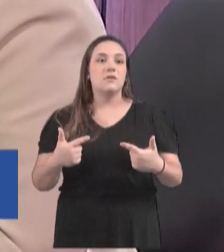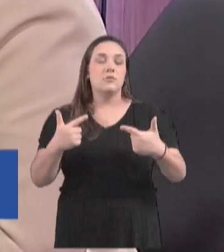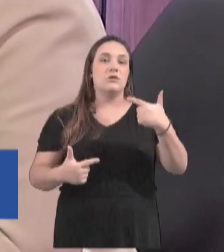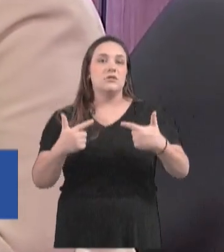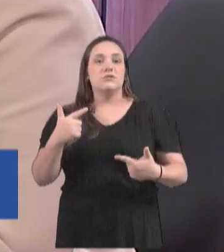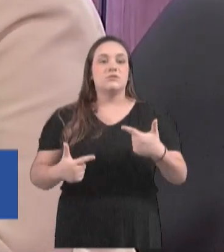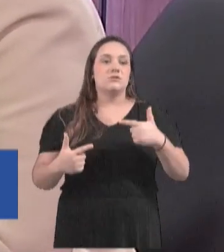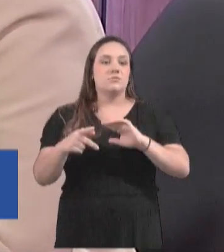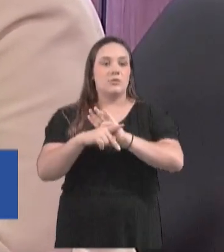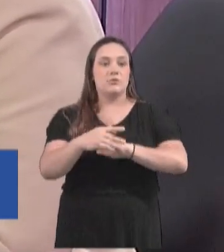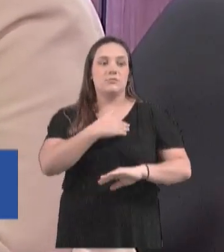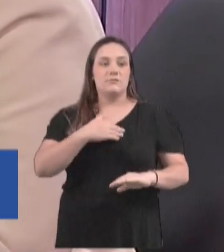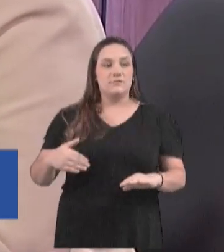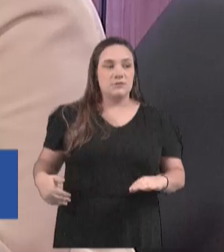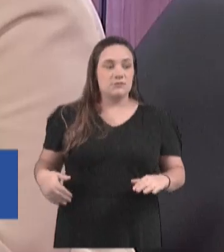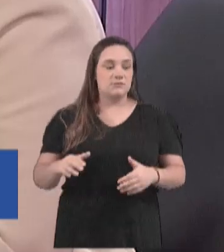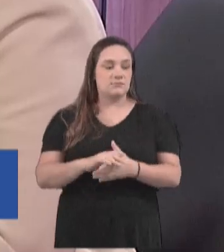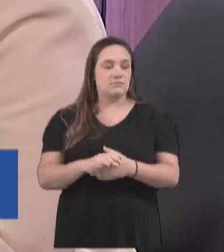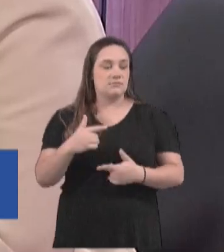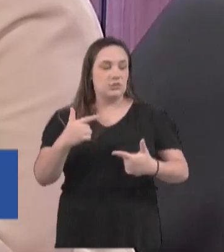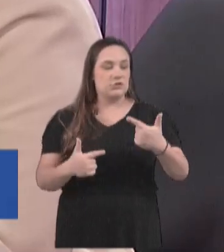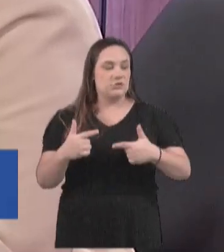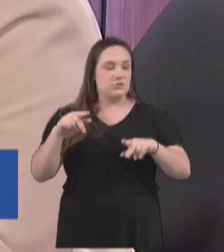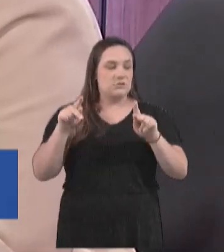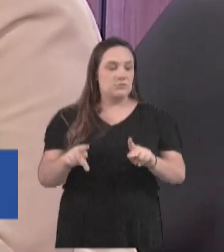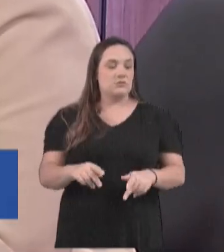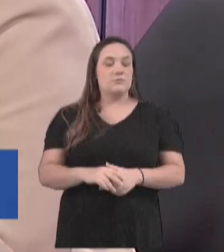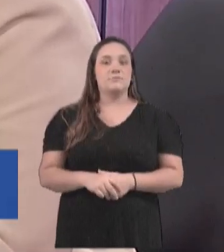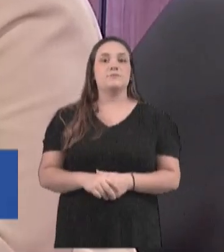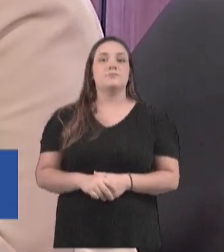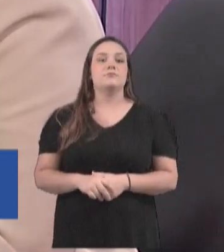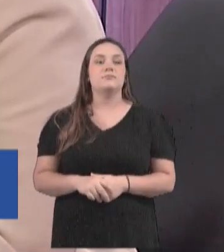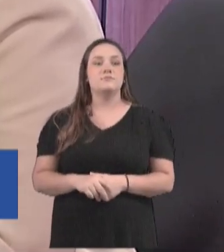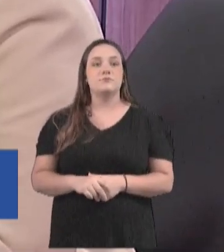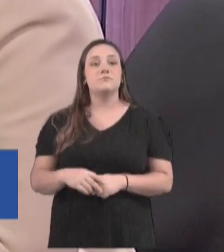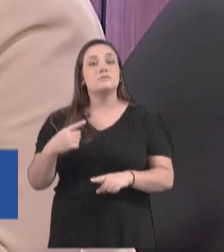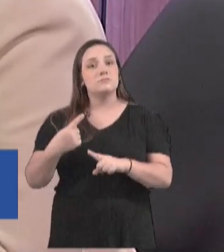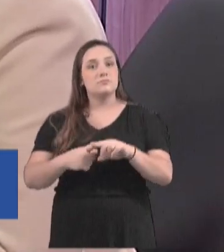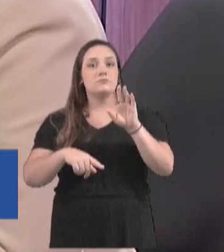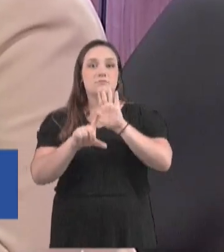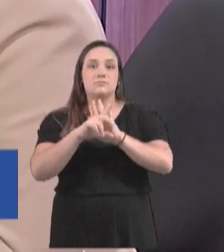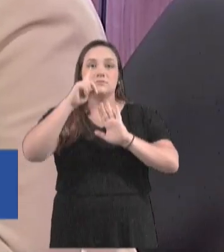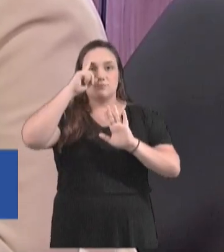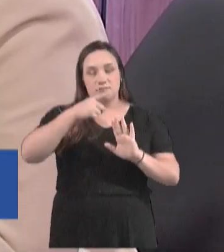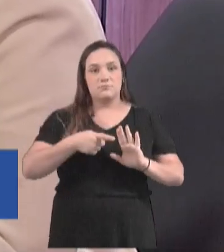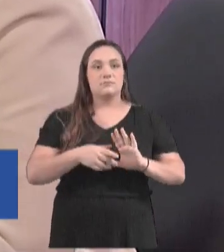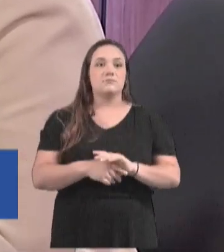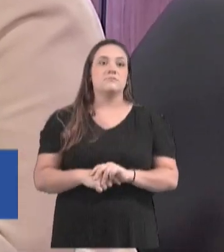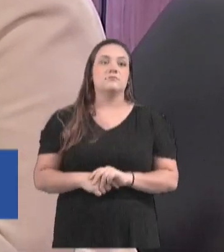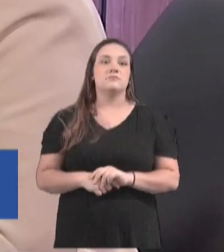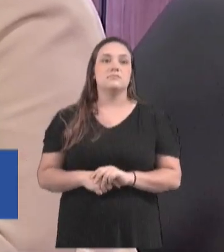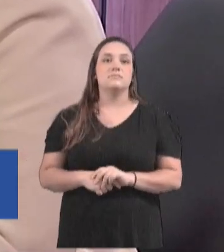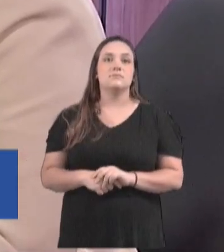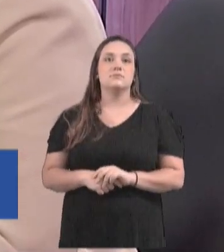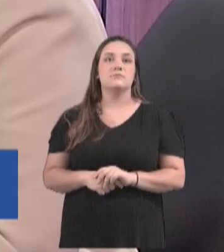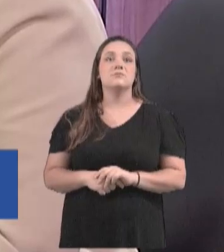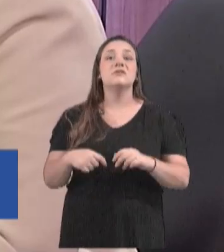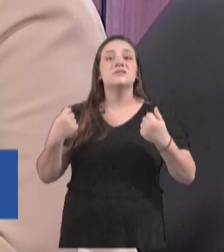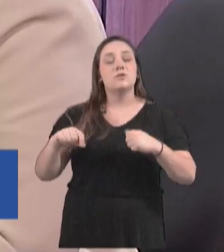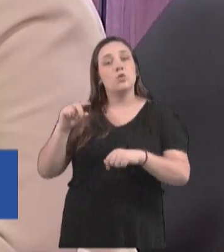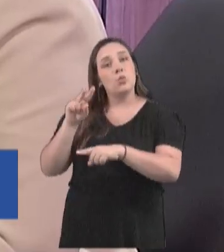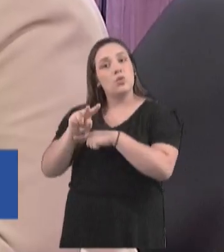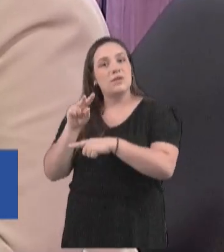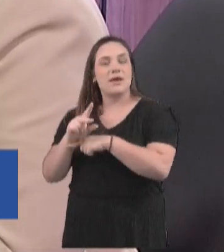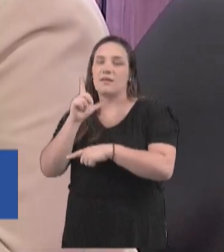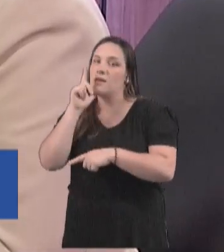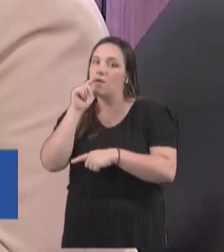governo, das políticas públicas, porque a nossa legislação, ela determina que a gestão das águas deve ser feita pelo